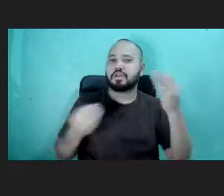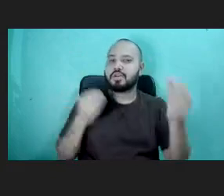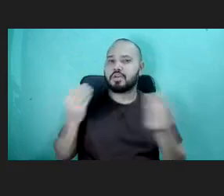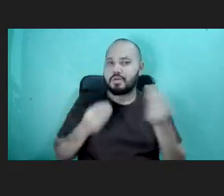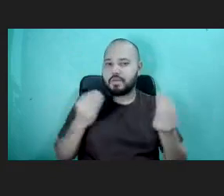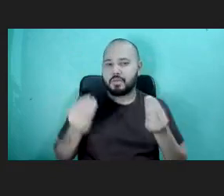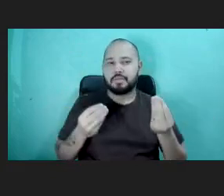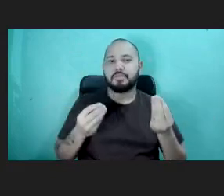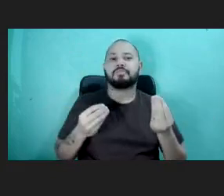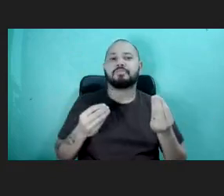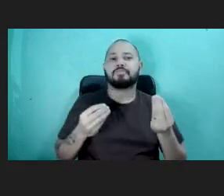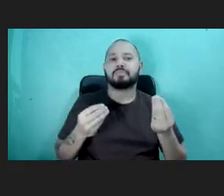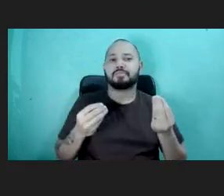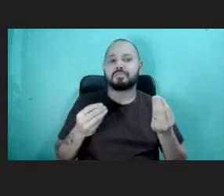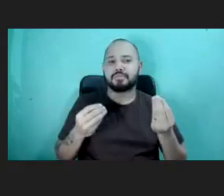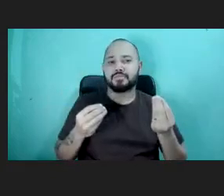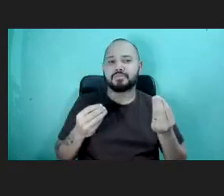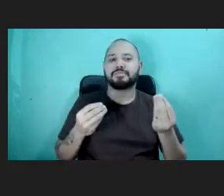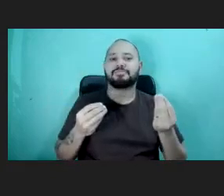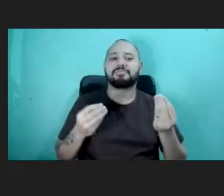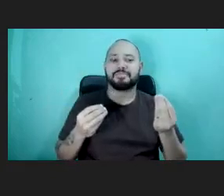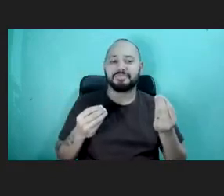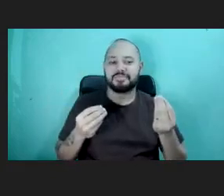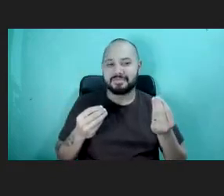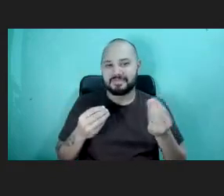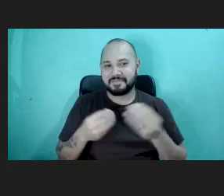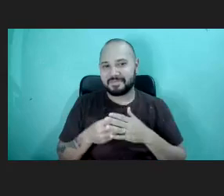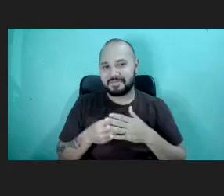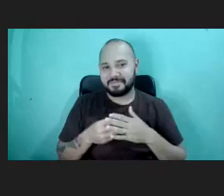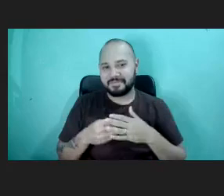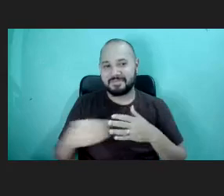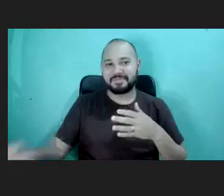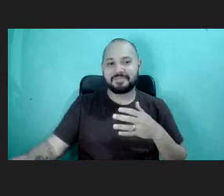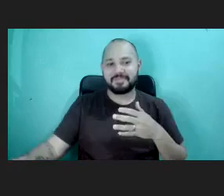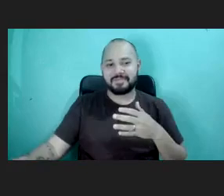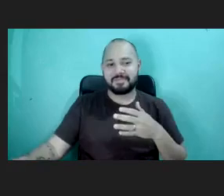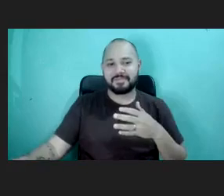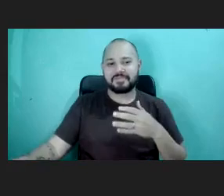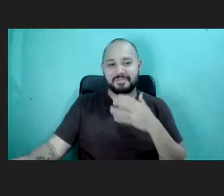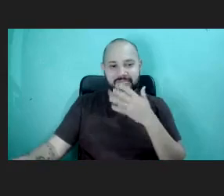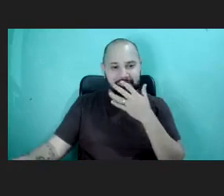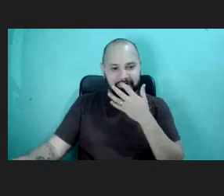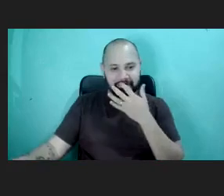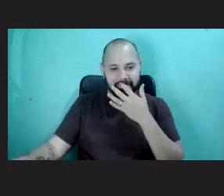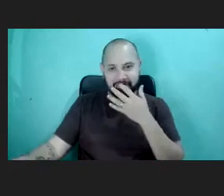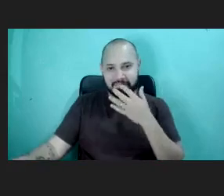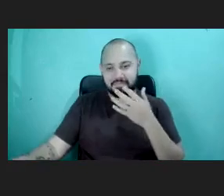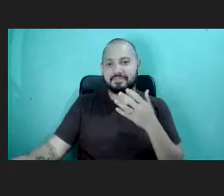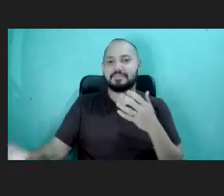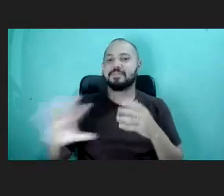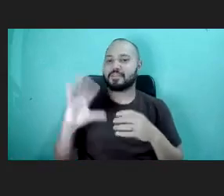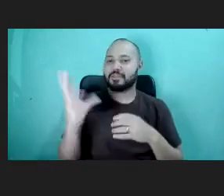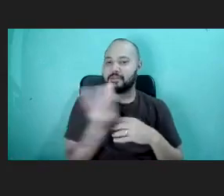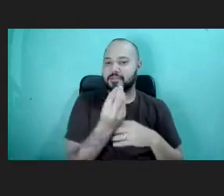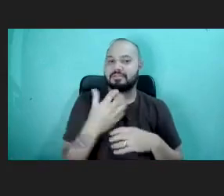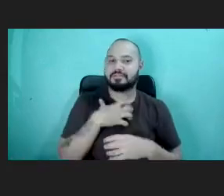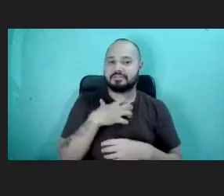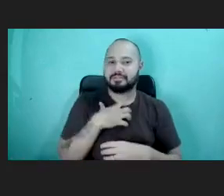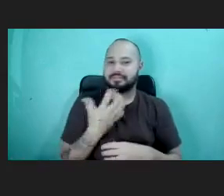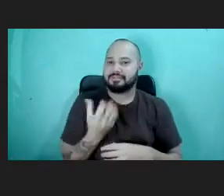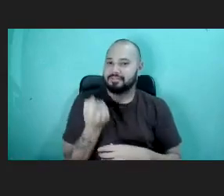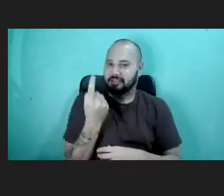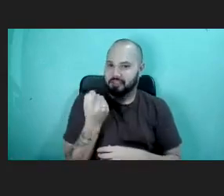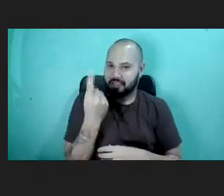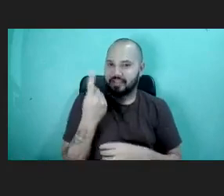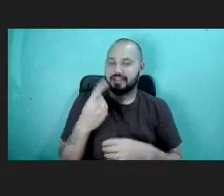a entender que todos os meus estranhamentos, todos aqueles aspectos que faziam me